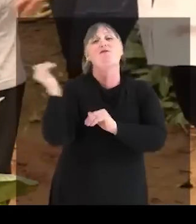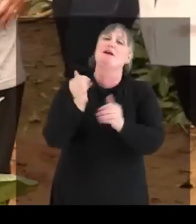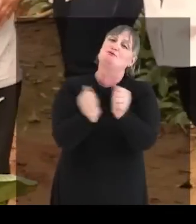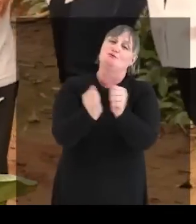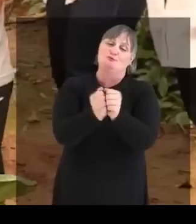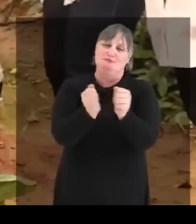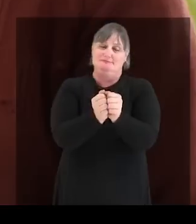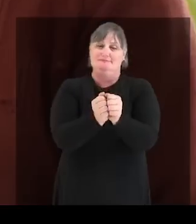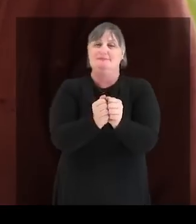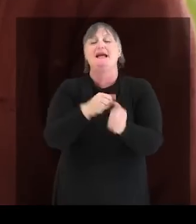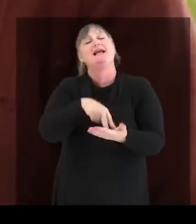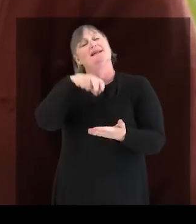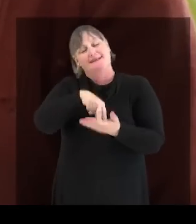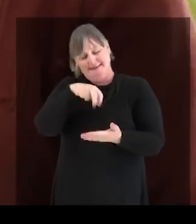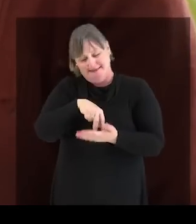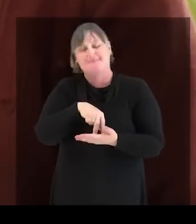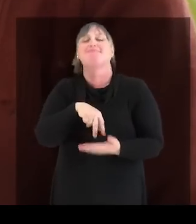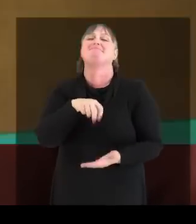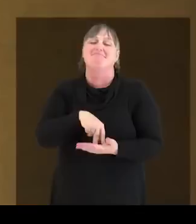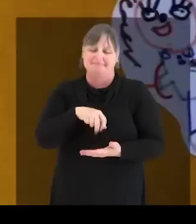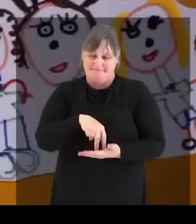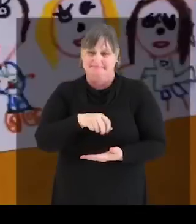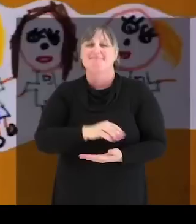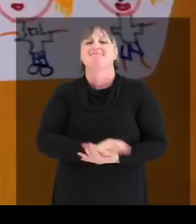eles vêm semear. É uma alegria, é uma alegria.